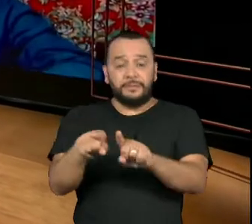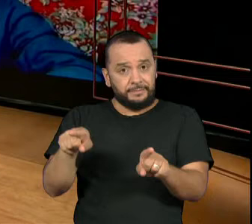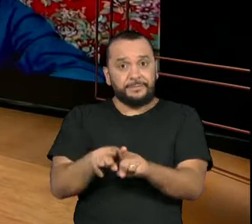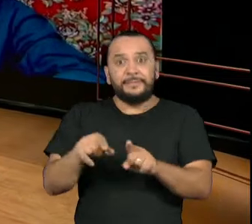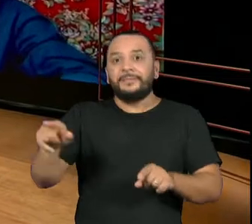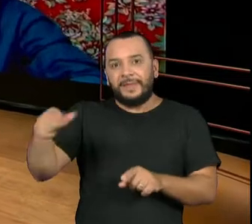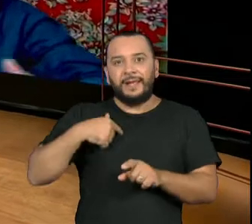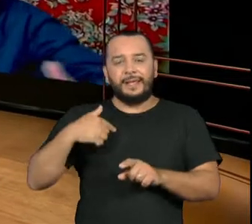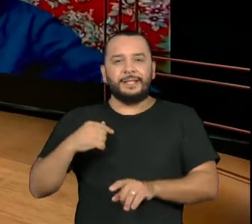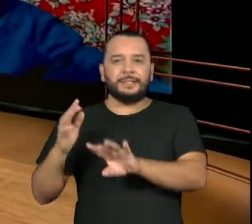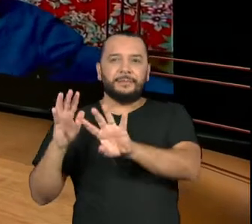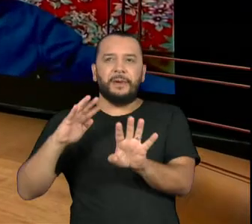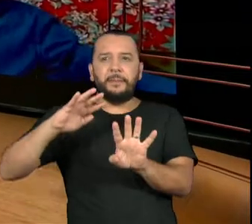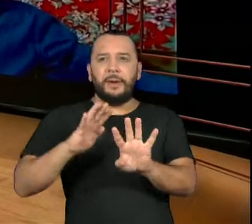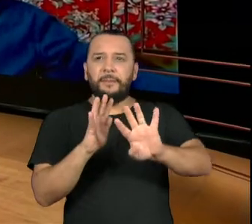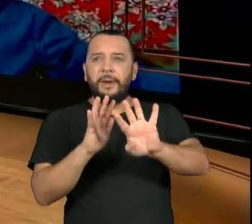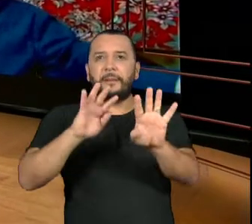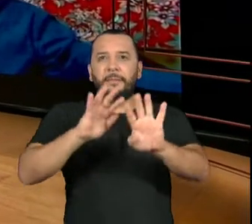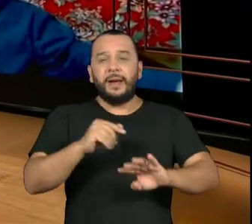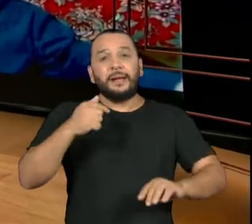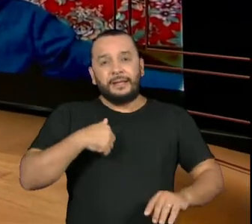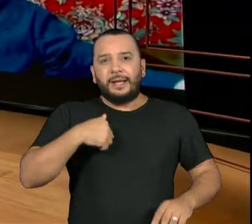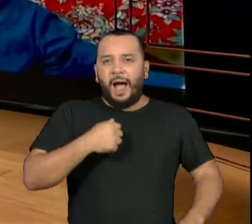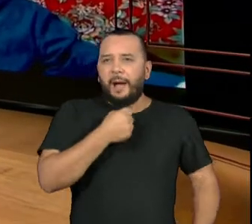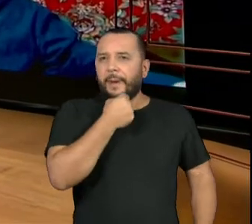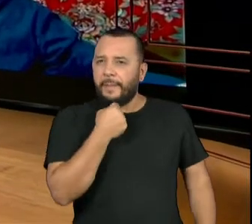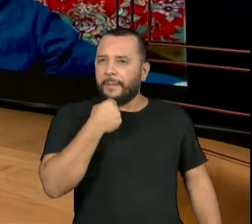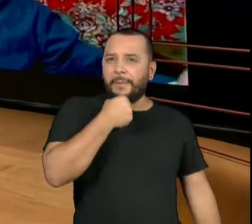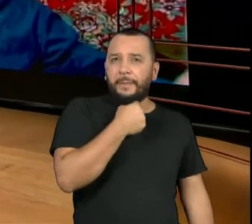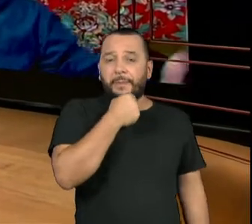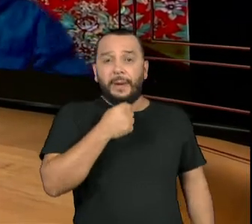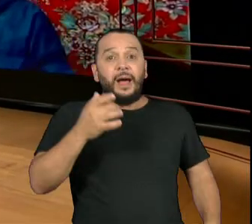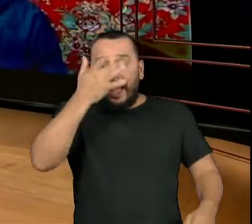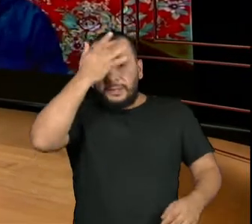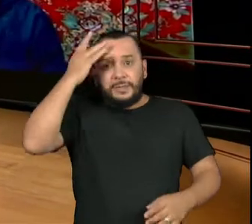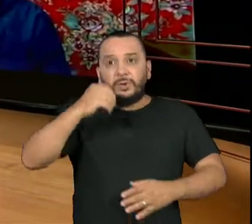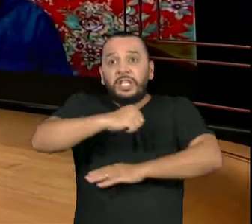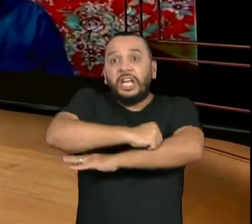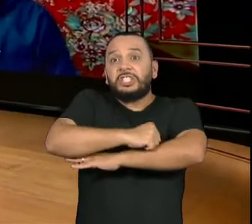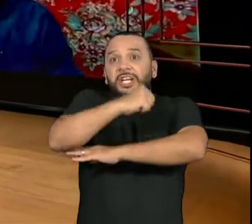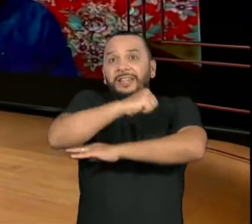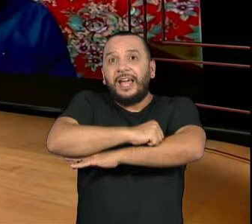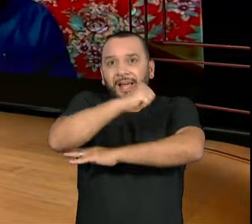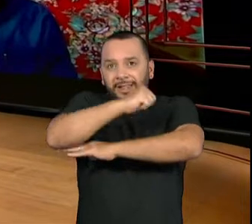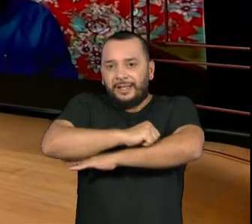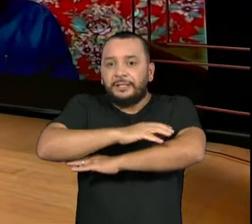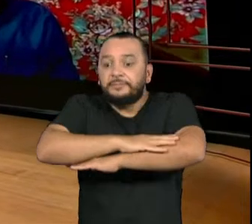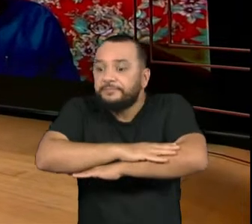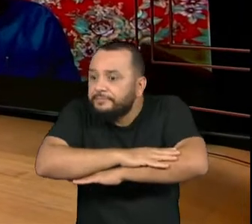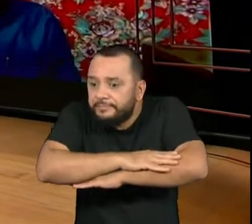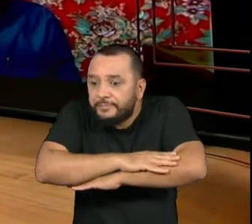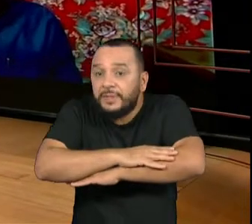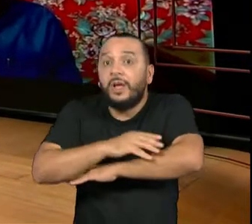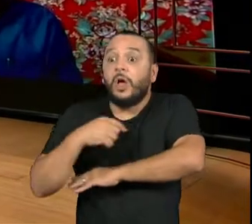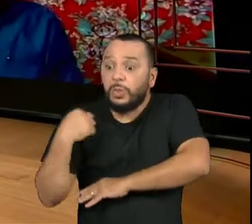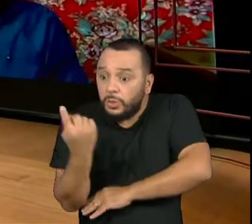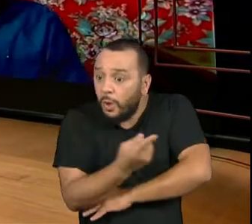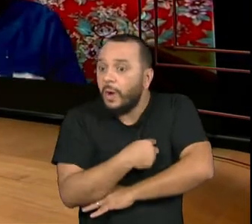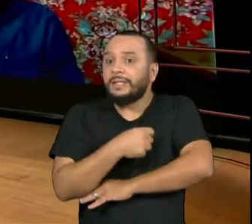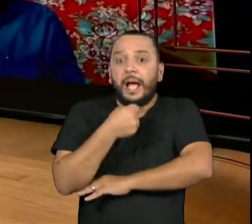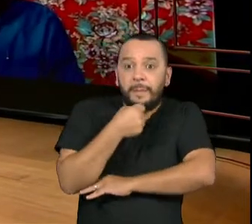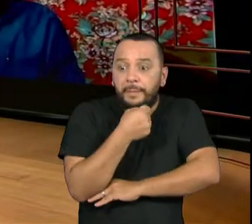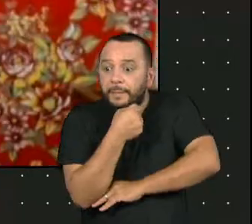na cidade, eles cantavam para as pessoas que estavam na janela, dizendo, olha, nós estamos cantando